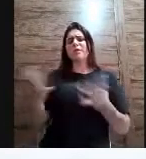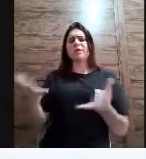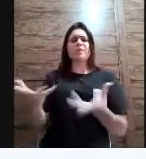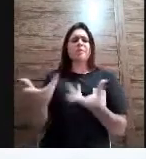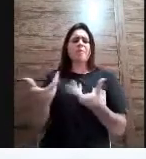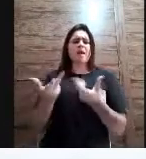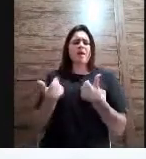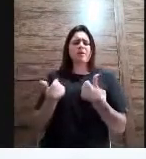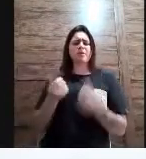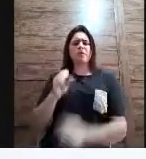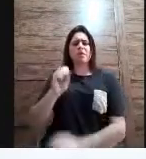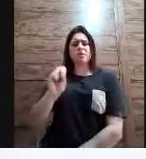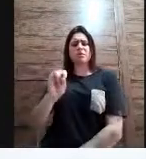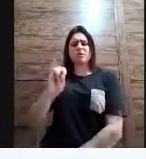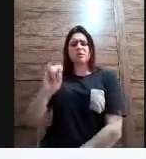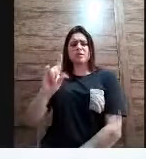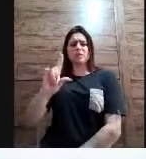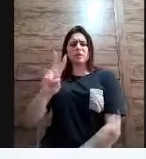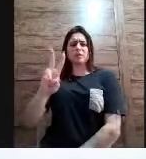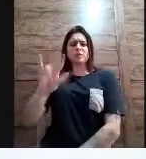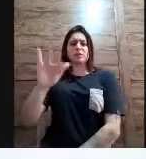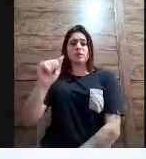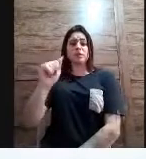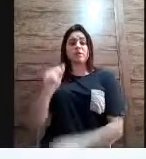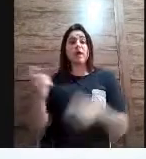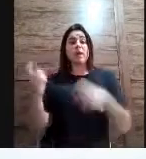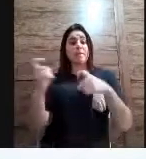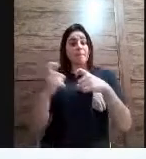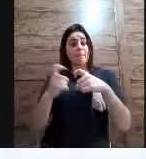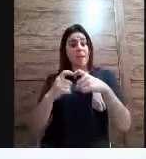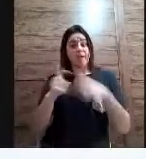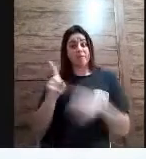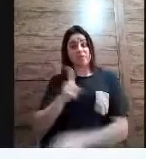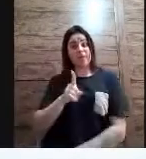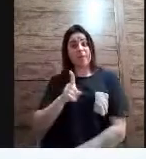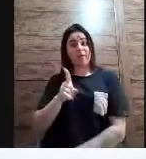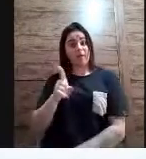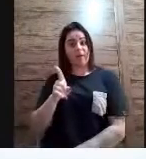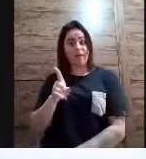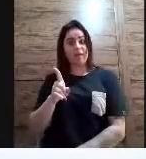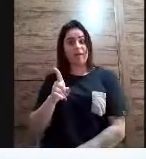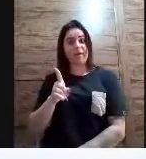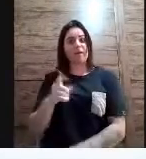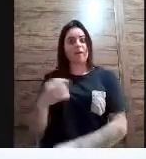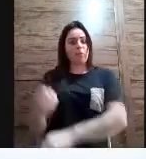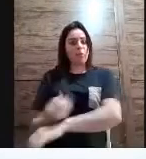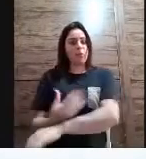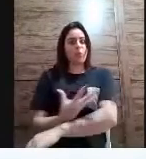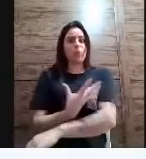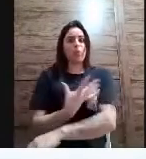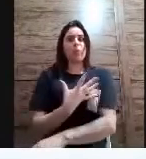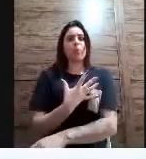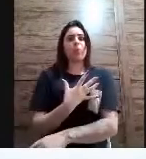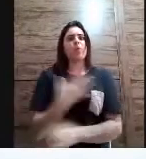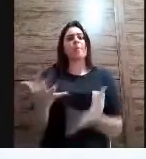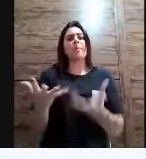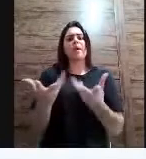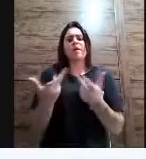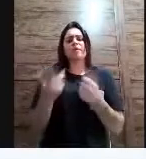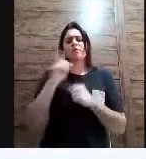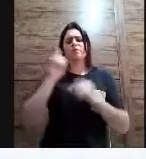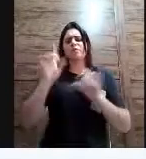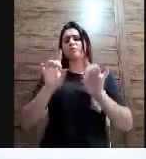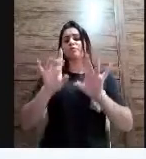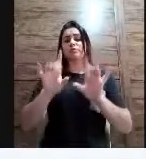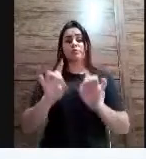Rossi. Ela, ó, eu me arrepiei aqui, gente, sabe? Quando eu me arrepio, vocês sabem que é um convidado muito especial. A doutora